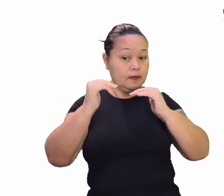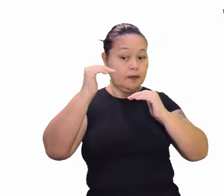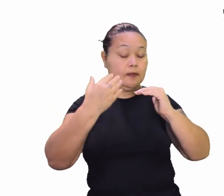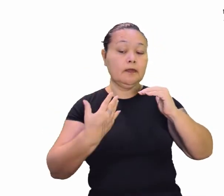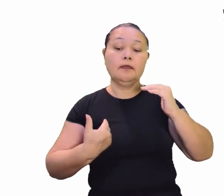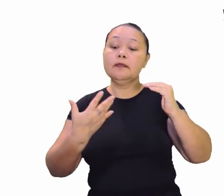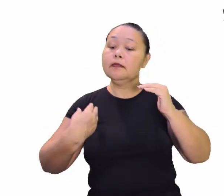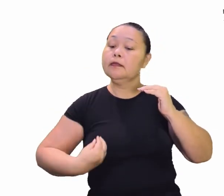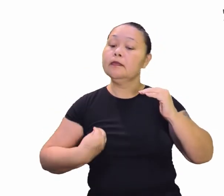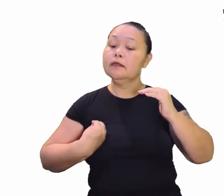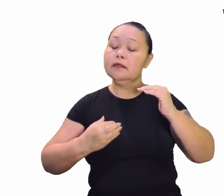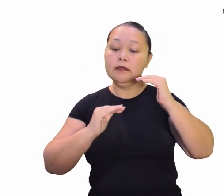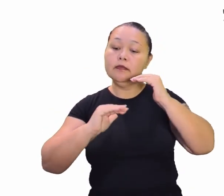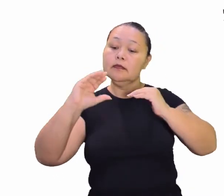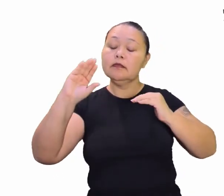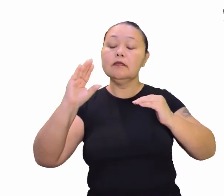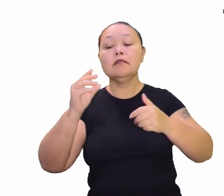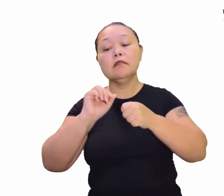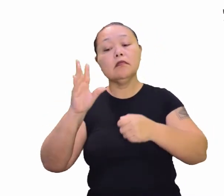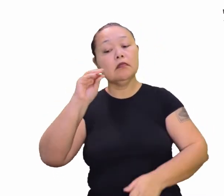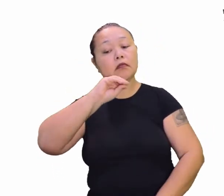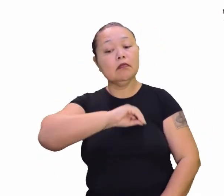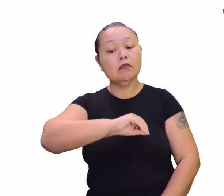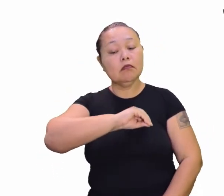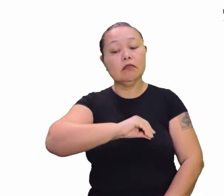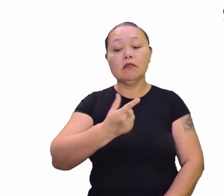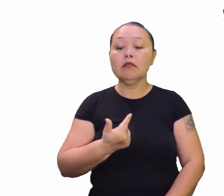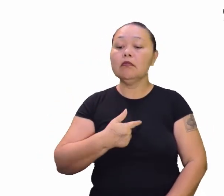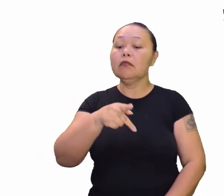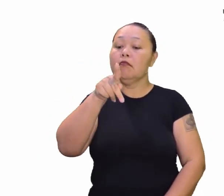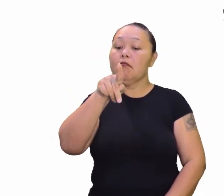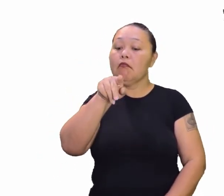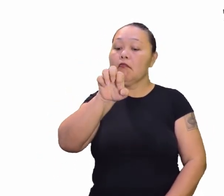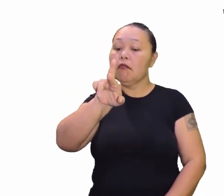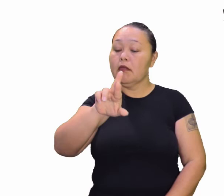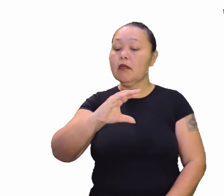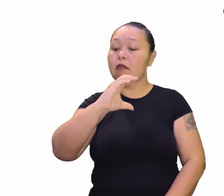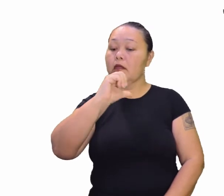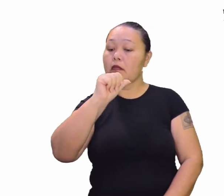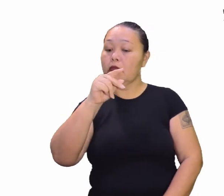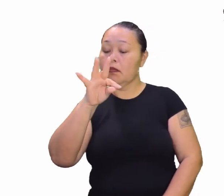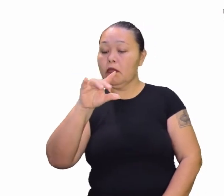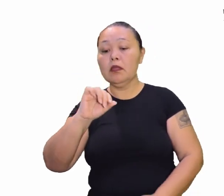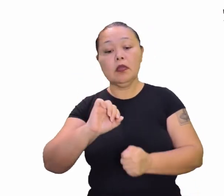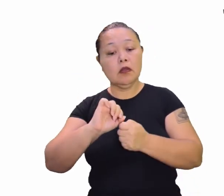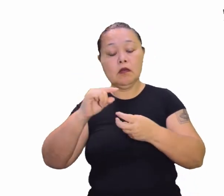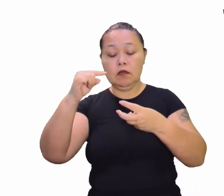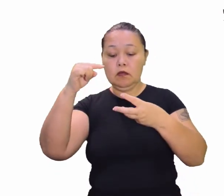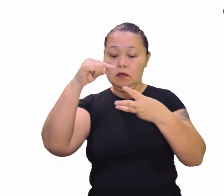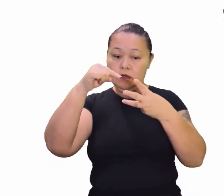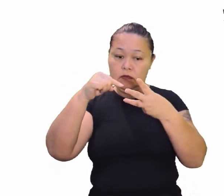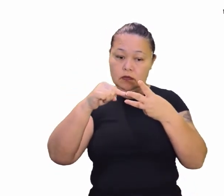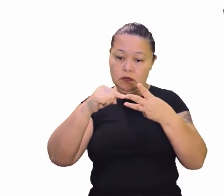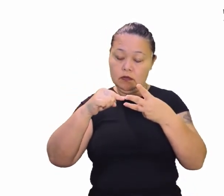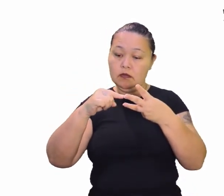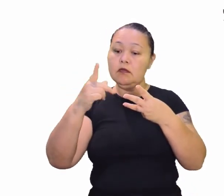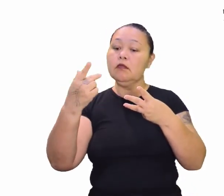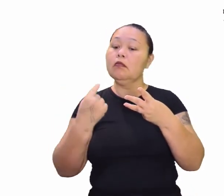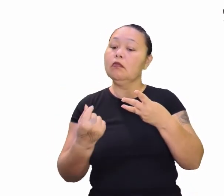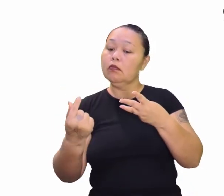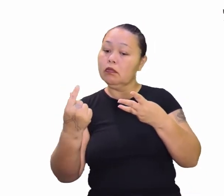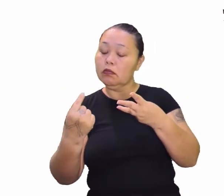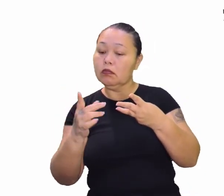só vai pensar em quê? Renda per capita daquele país. Então, os 3 pilares principais do IDH são renda per